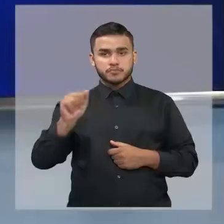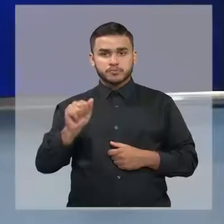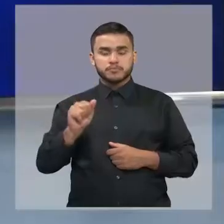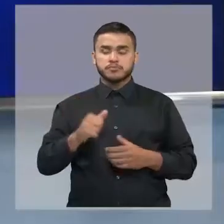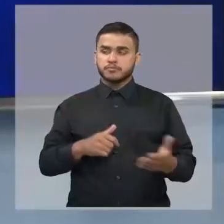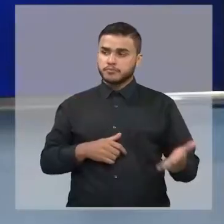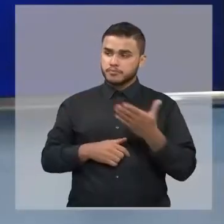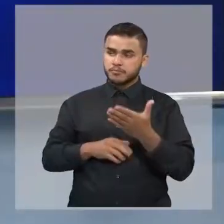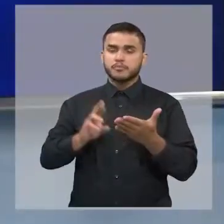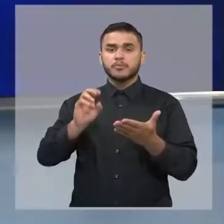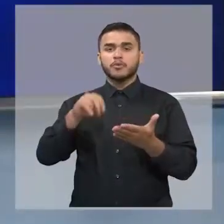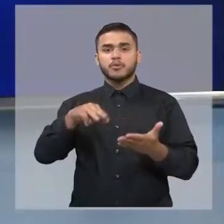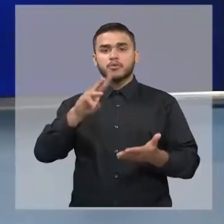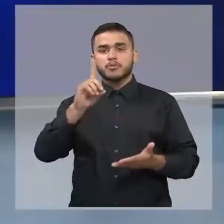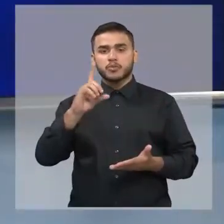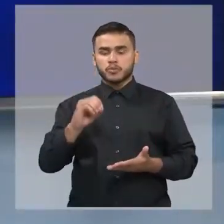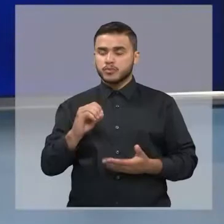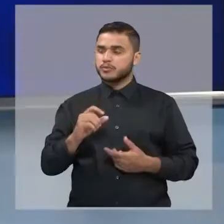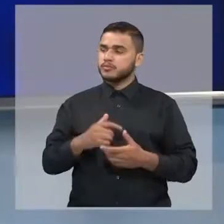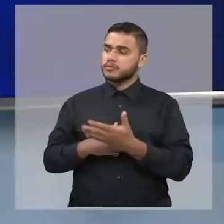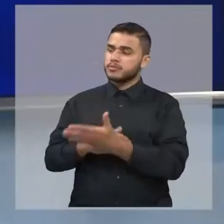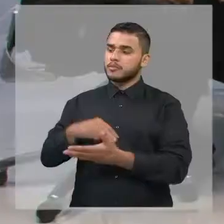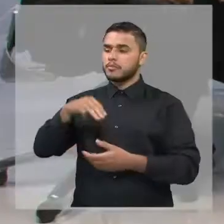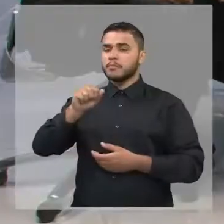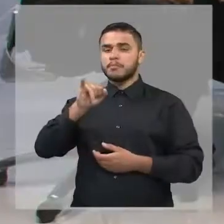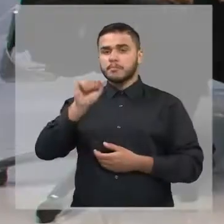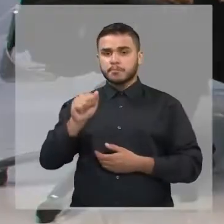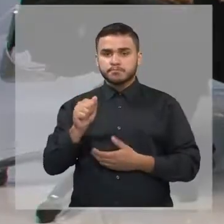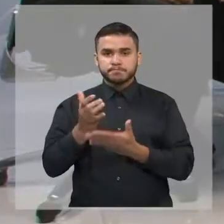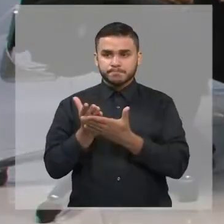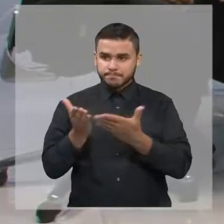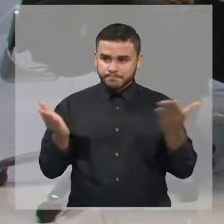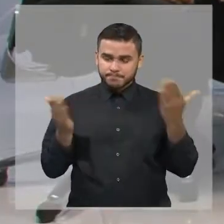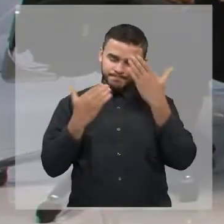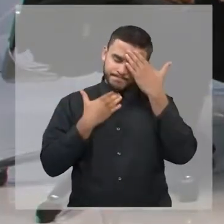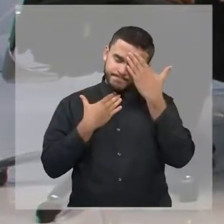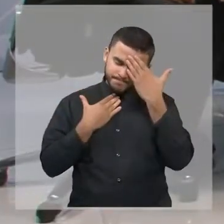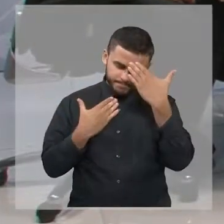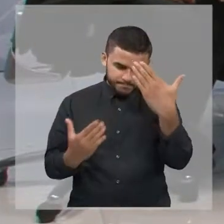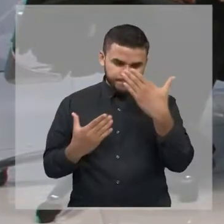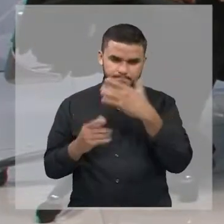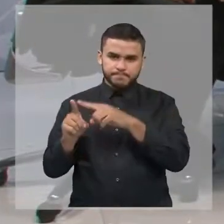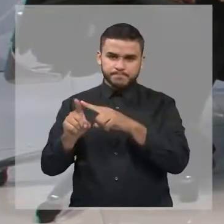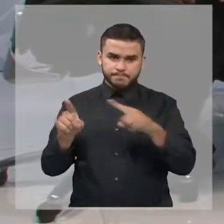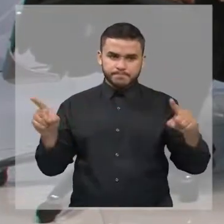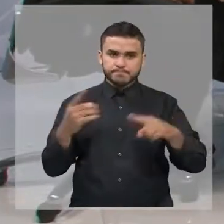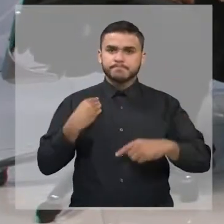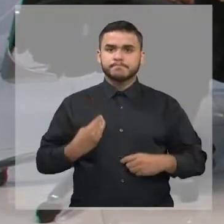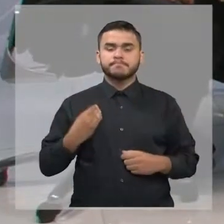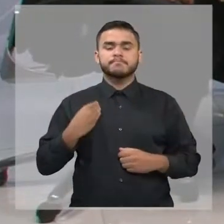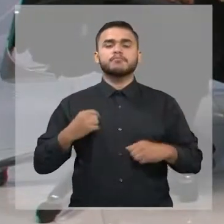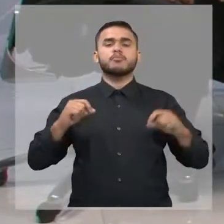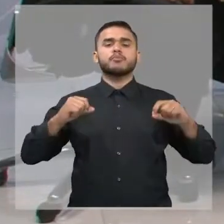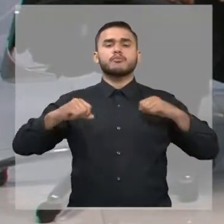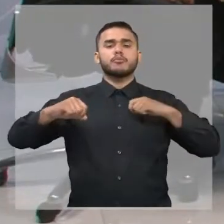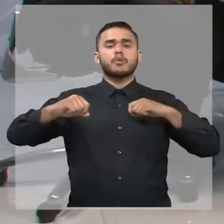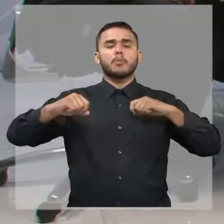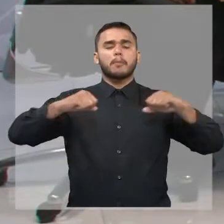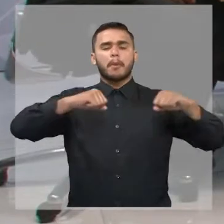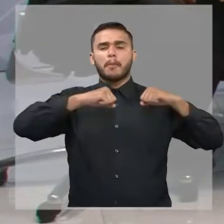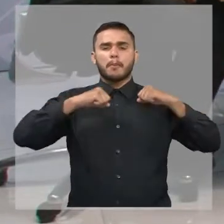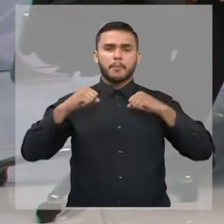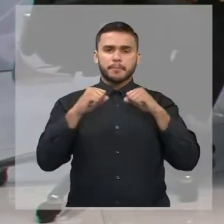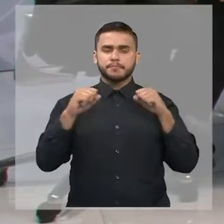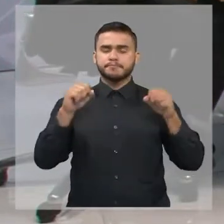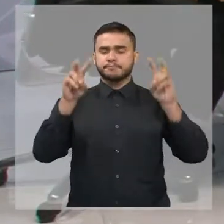Maia. E vamos iniciar essa discussão, agradecendo desde já aos senhores, com o tema de